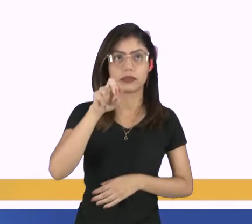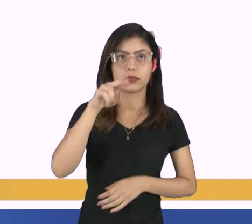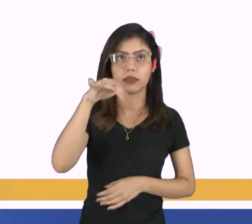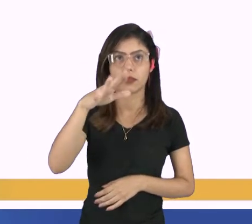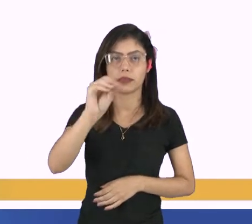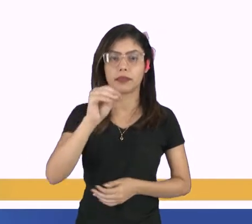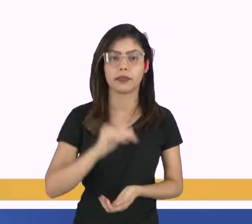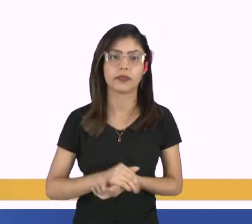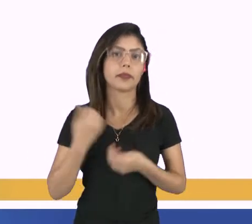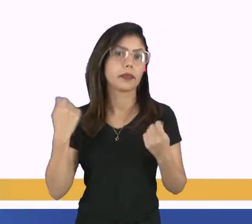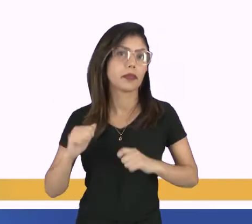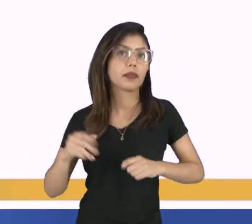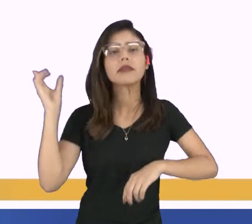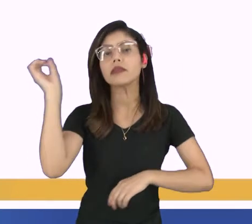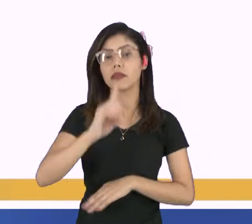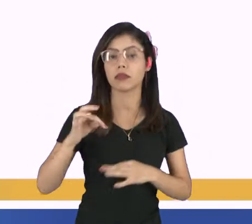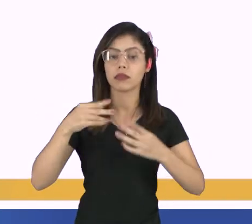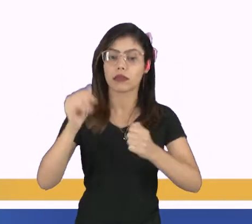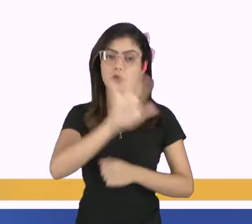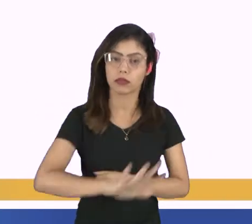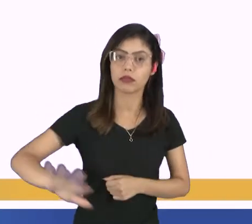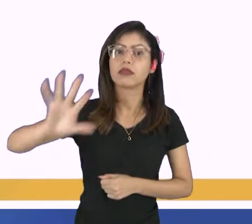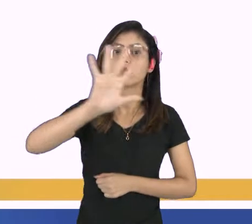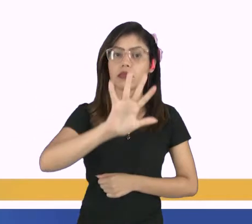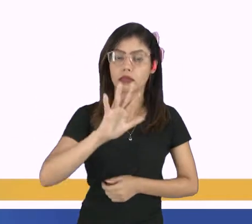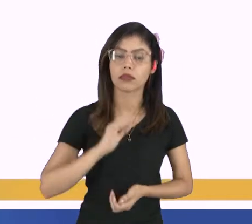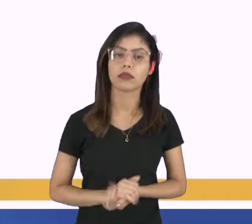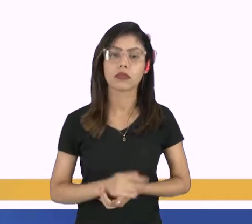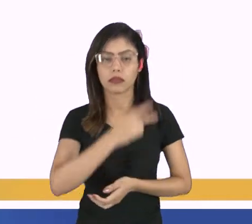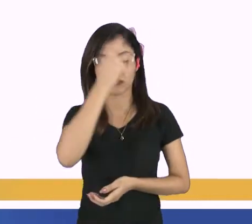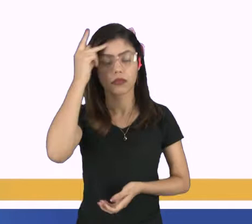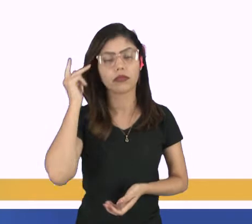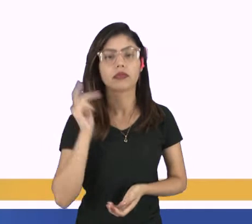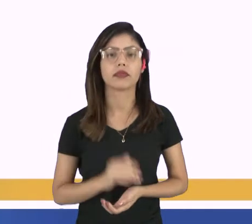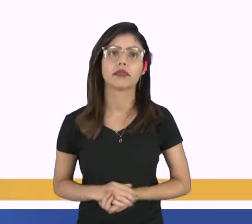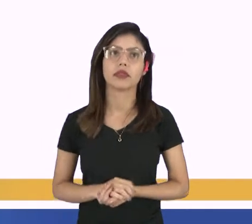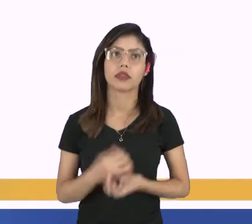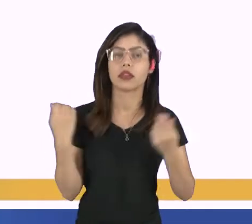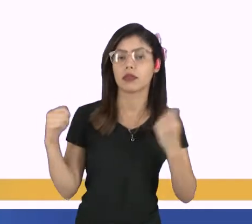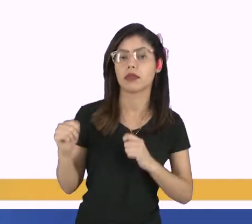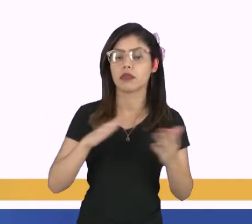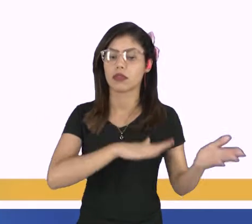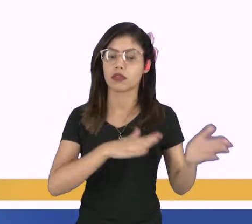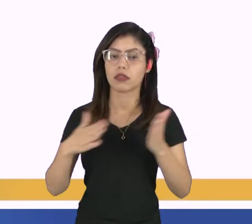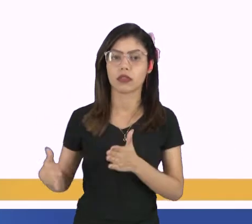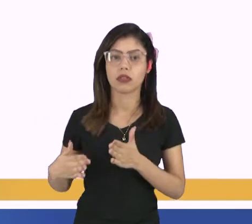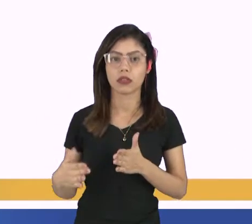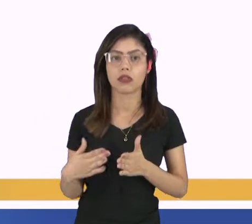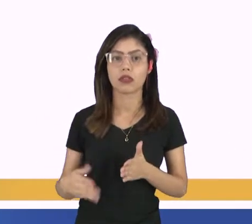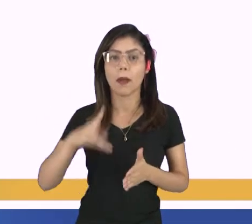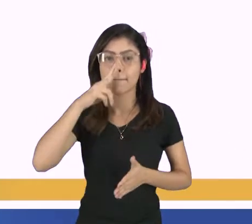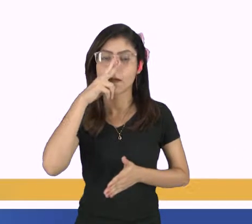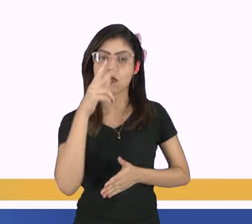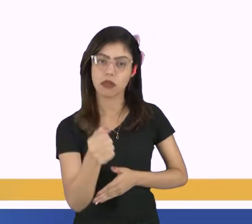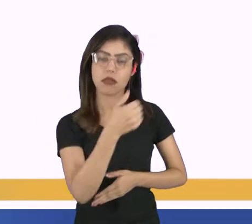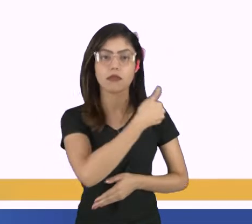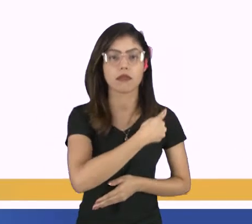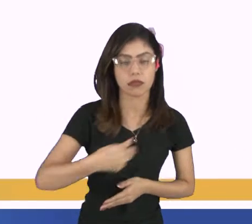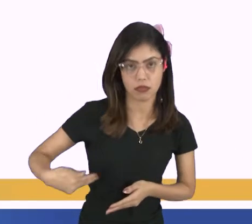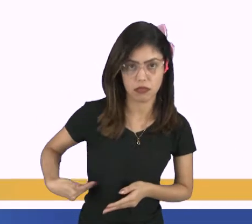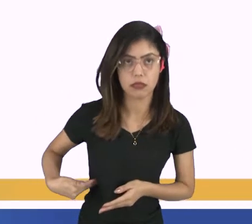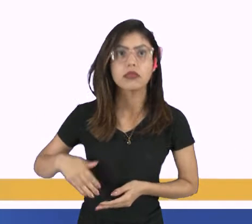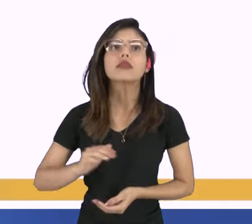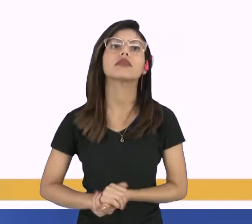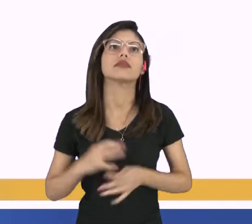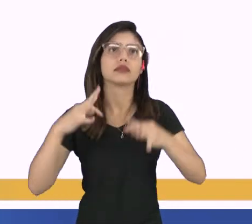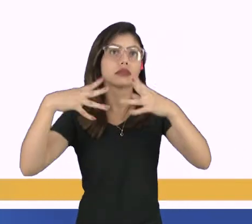algo que deveria ser direito universal, direito de todas as pessoas e que deve partir do poder público. E aí dispor do